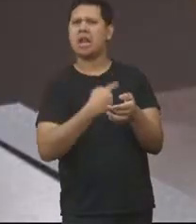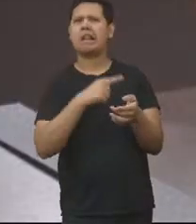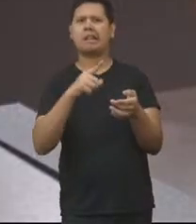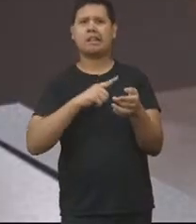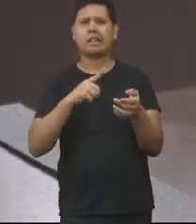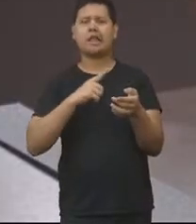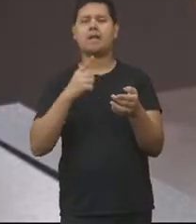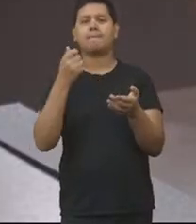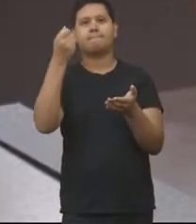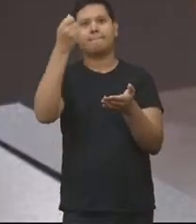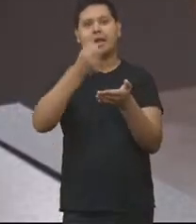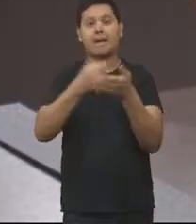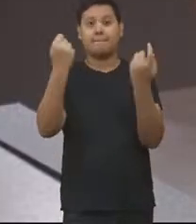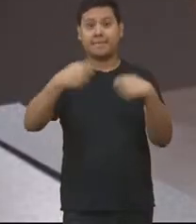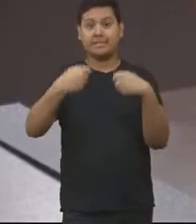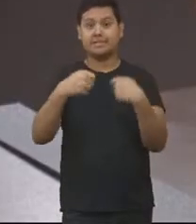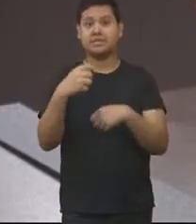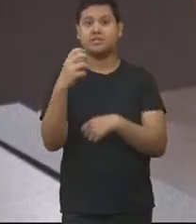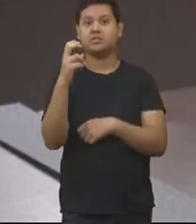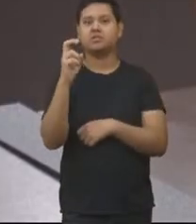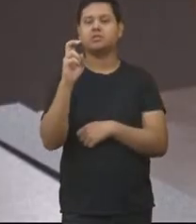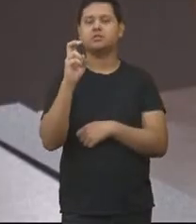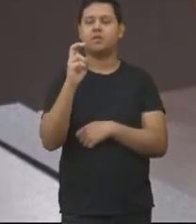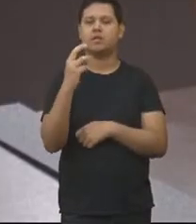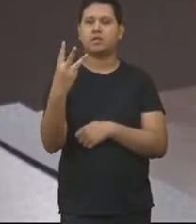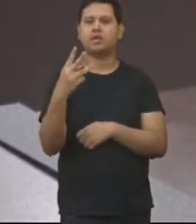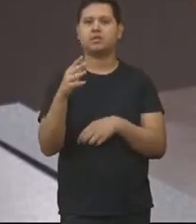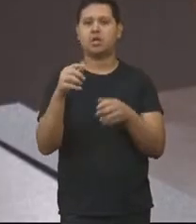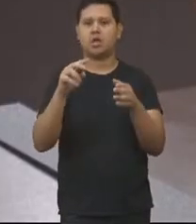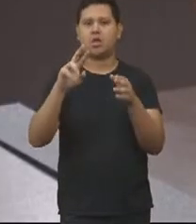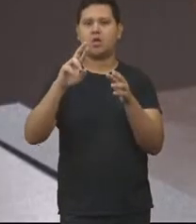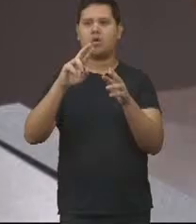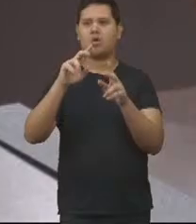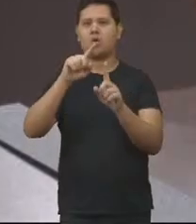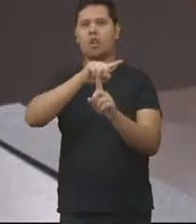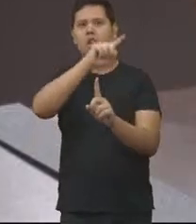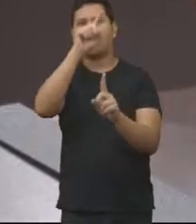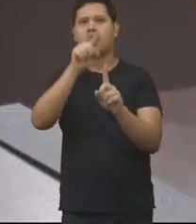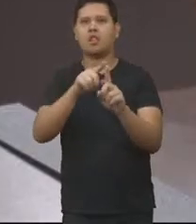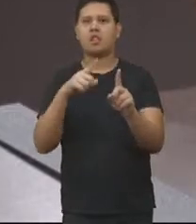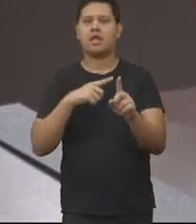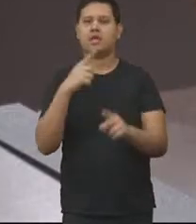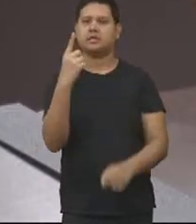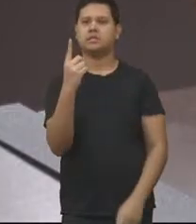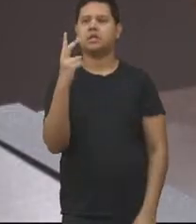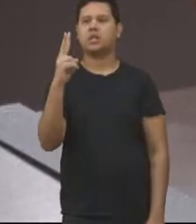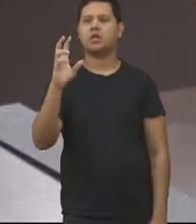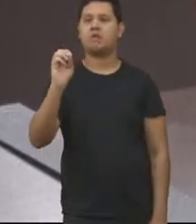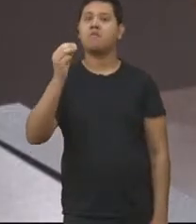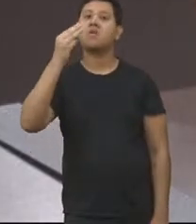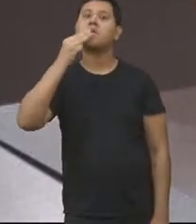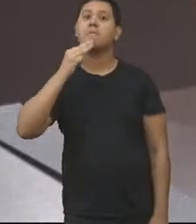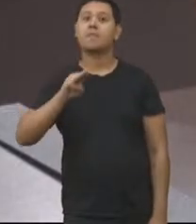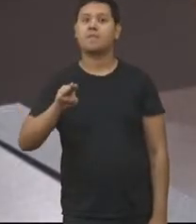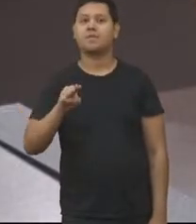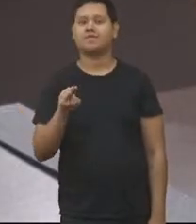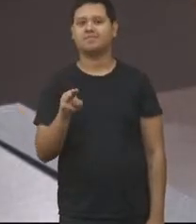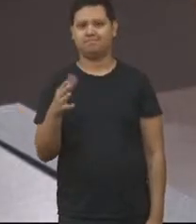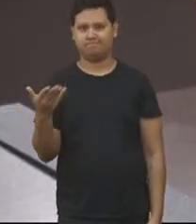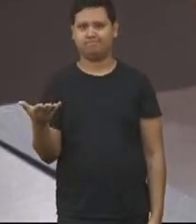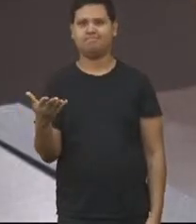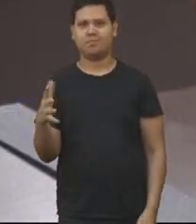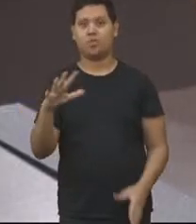a pagar 43. Arredondando aqui, nós estamos falando na ordem de 120 milhões. E foi até